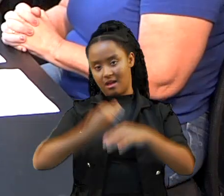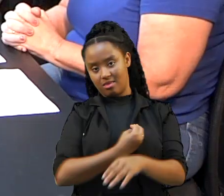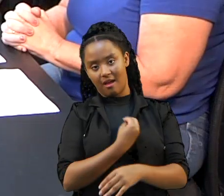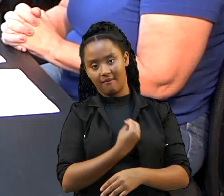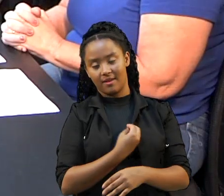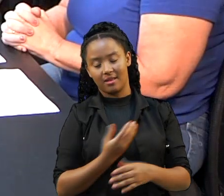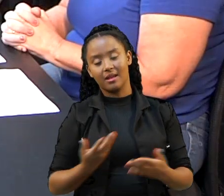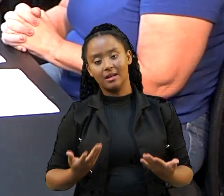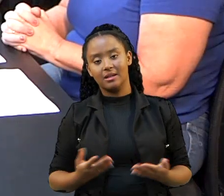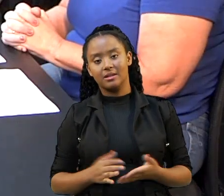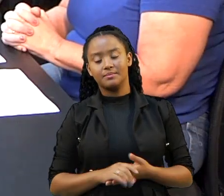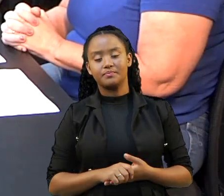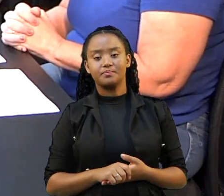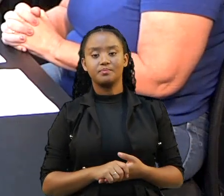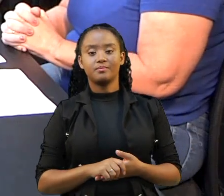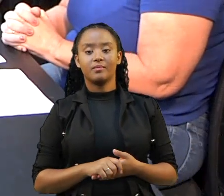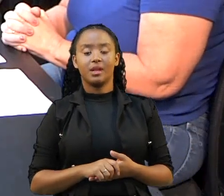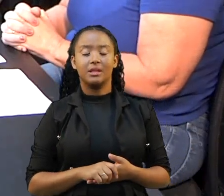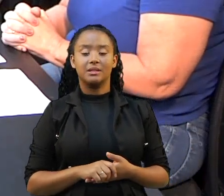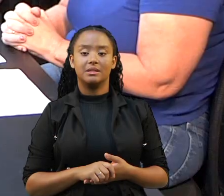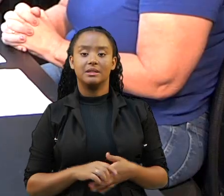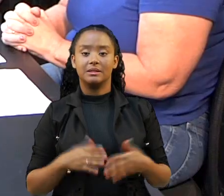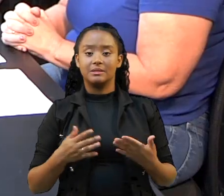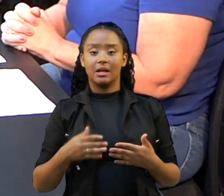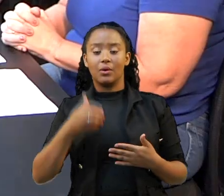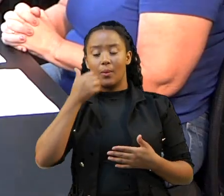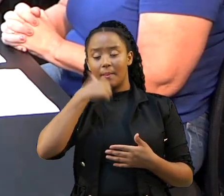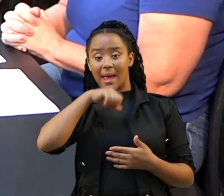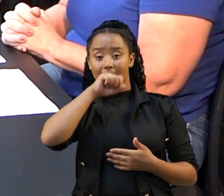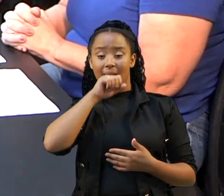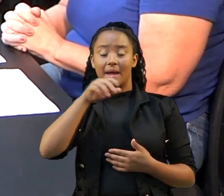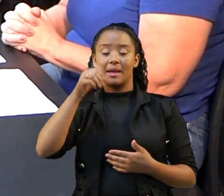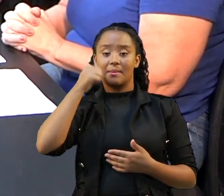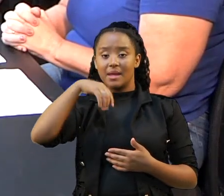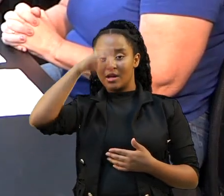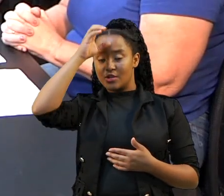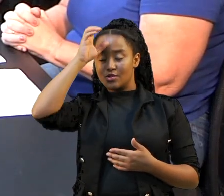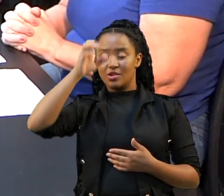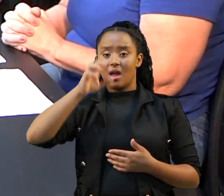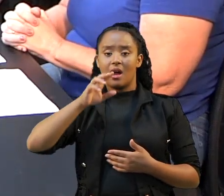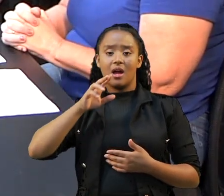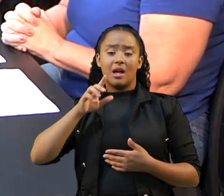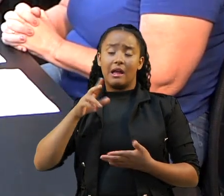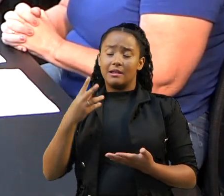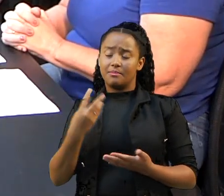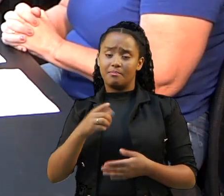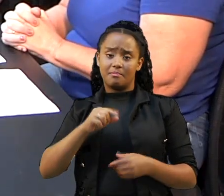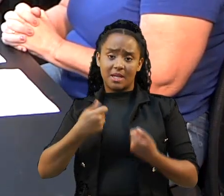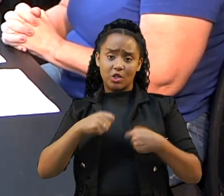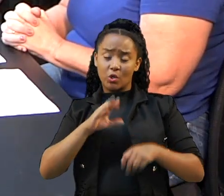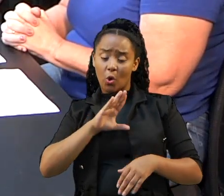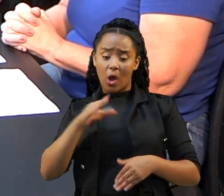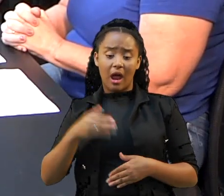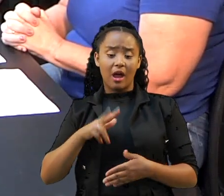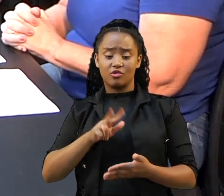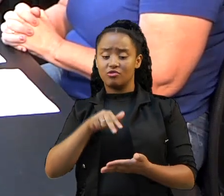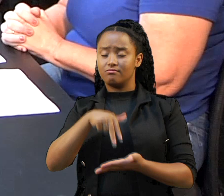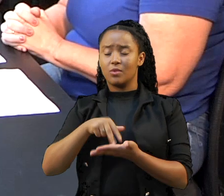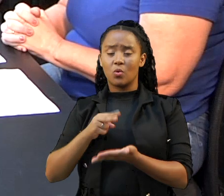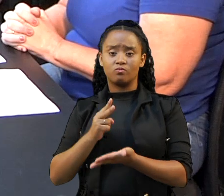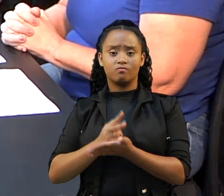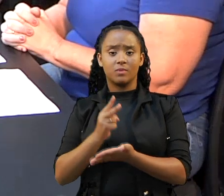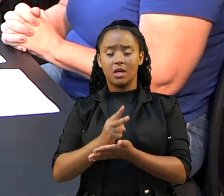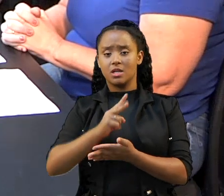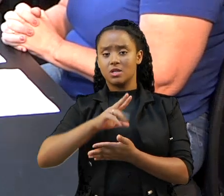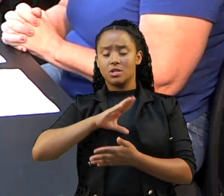vida, resistindo, né? Depois elas fugiram e foram fazer outras coisas. A minha mãe